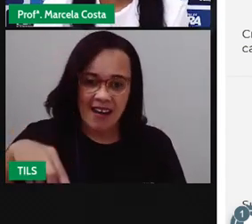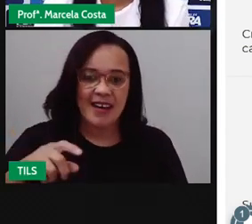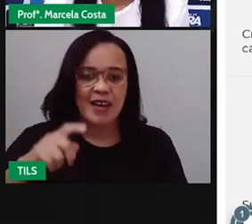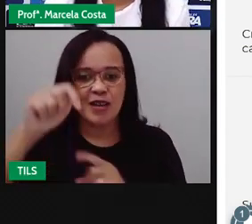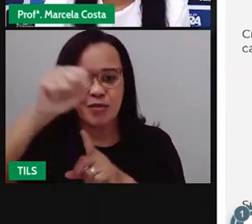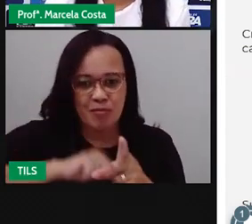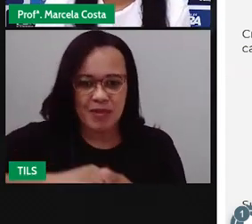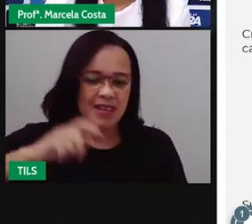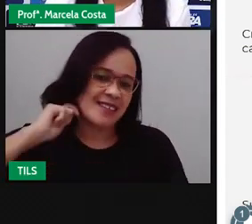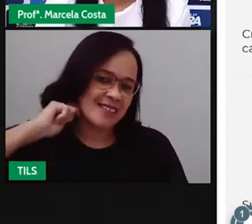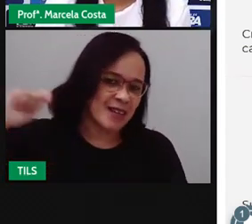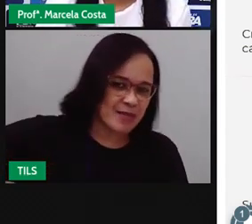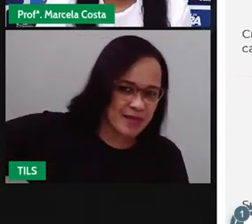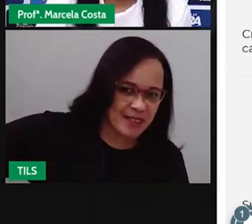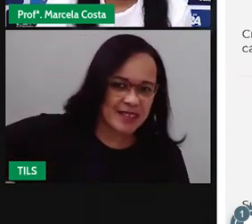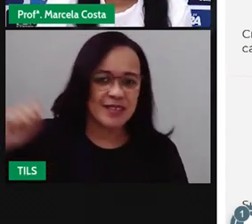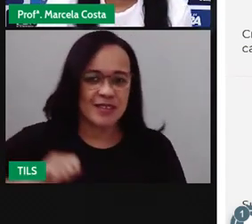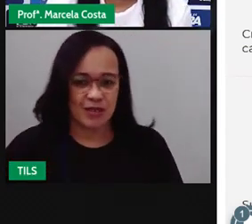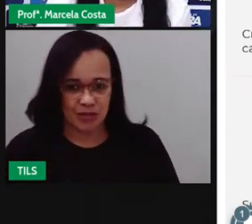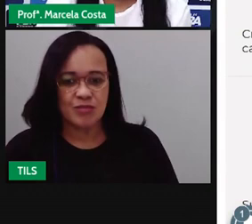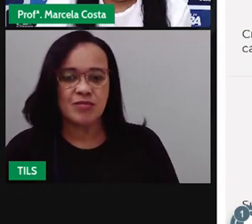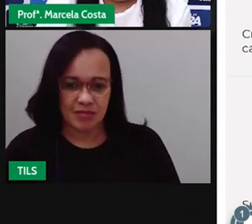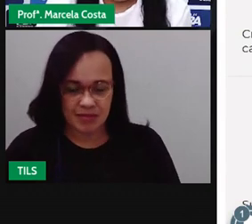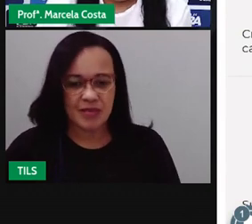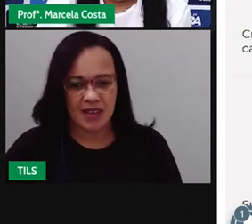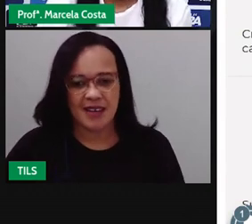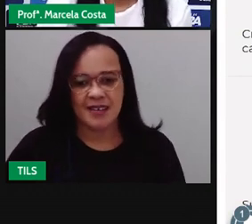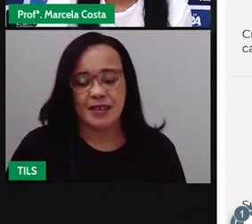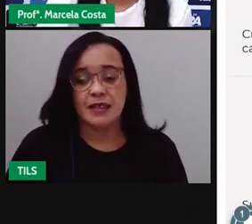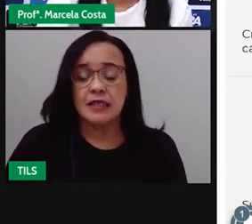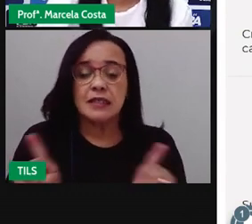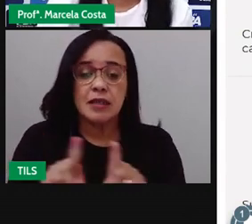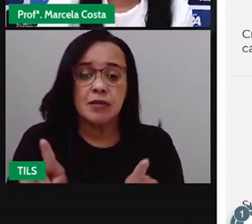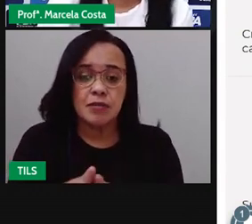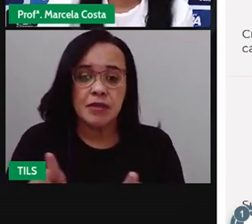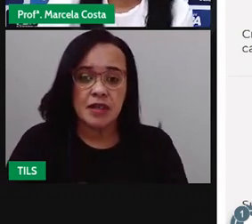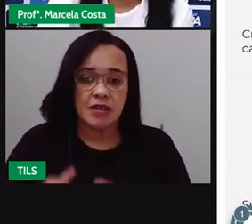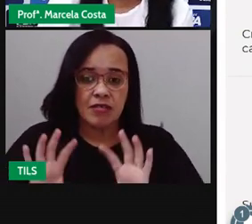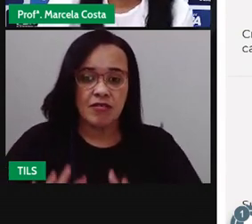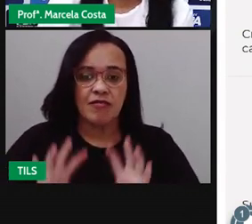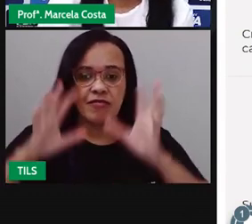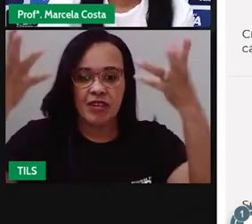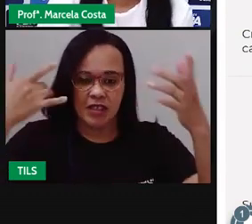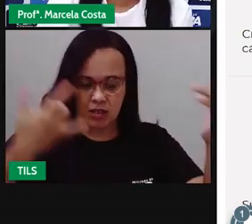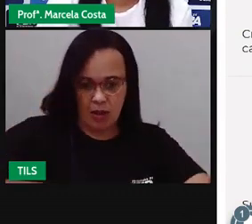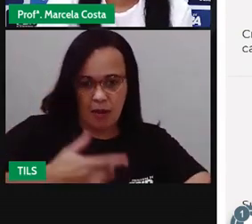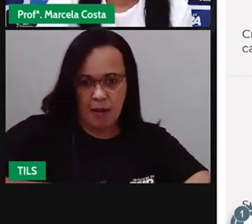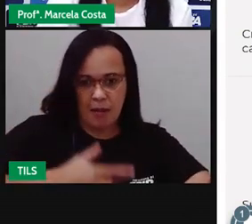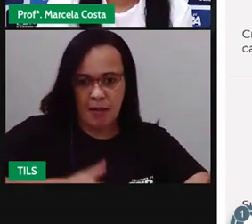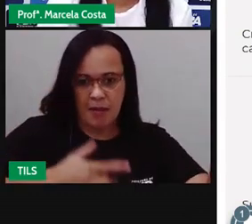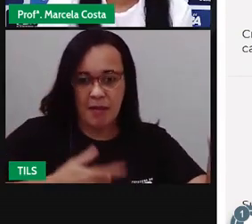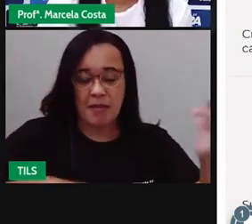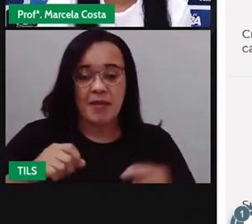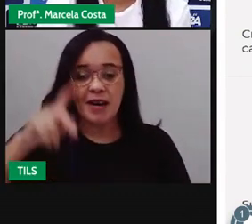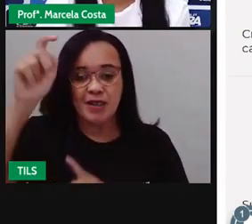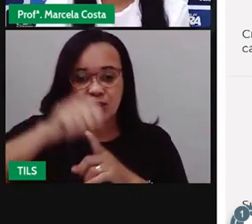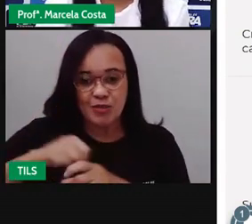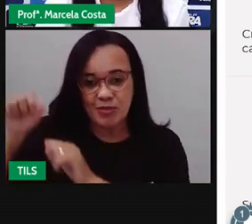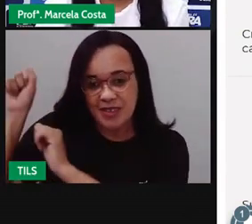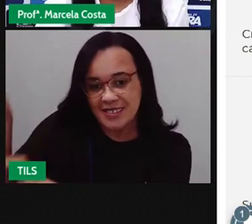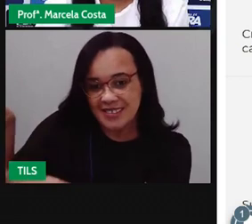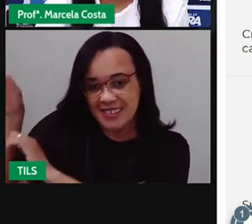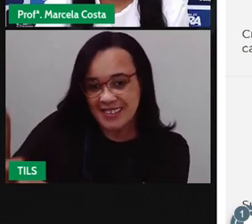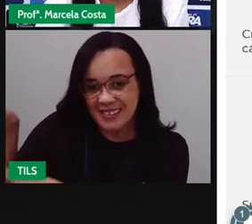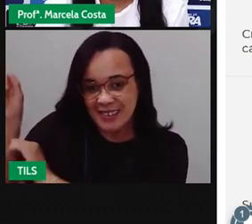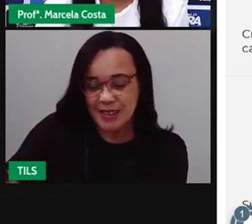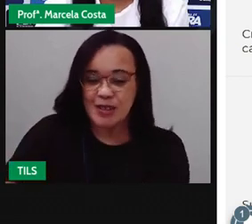Época, comemorada 15 dias após a Páscoa, o Festival dos Violeiros, em setembro, e a Corrida dos